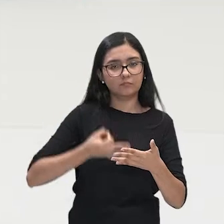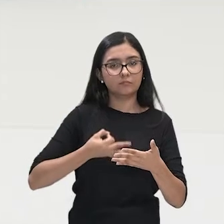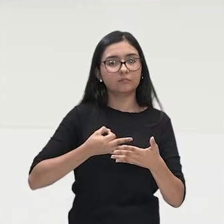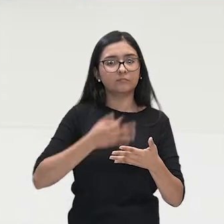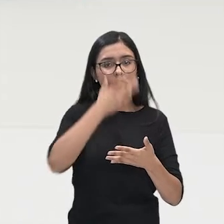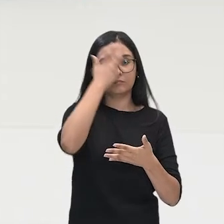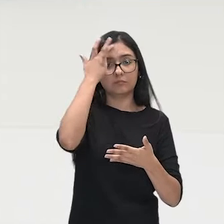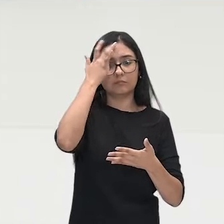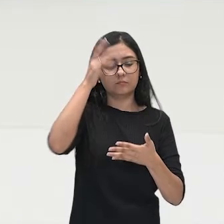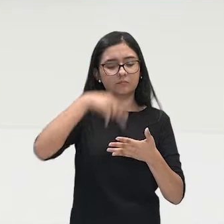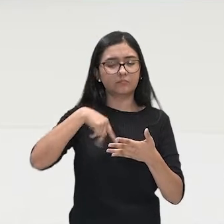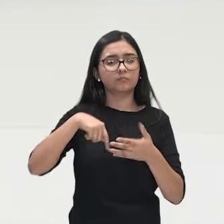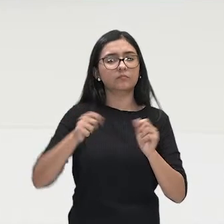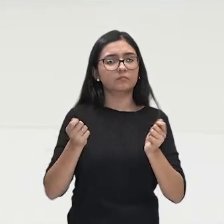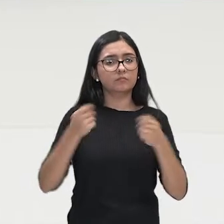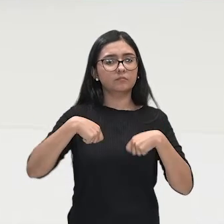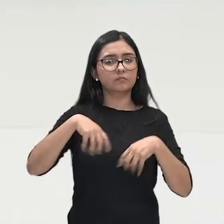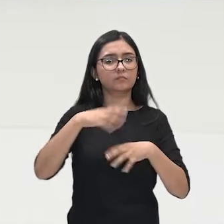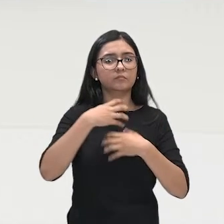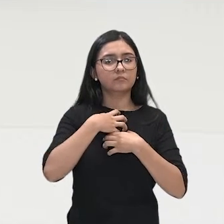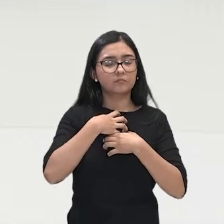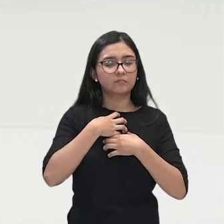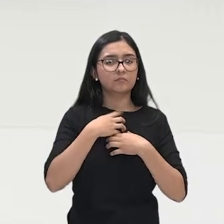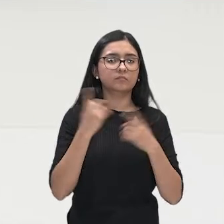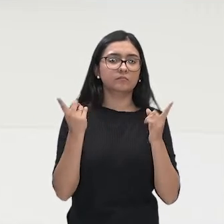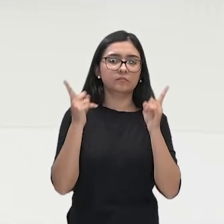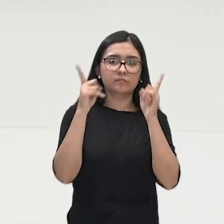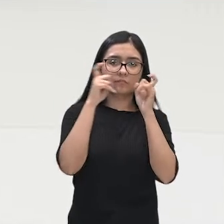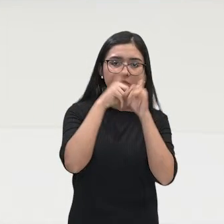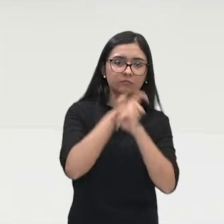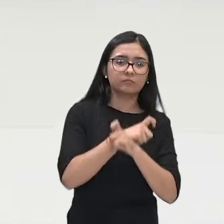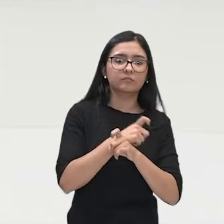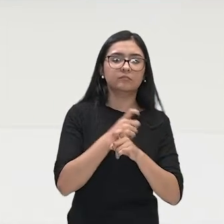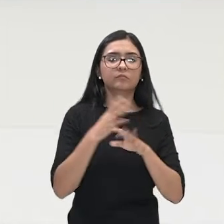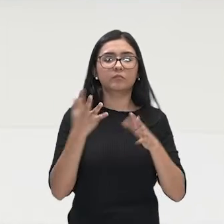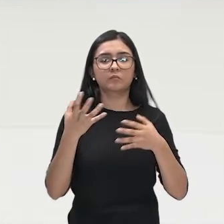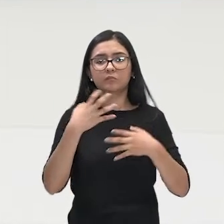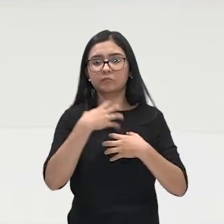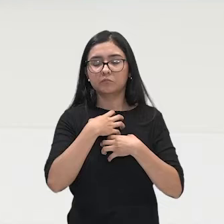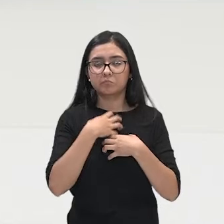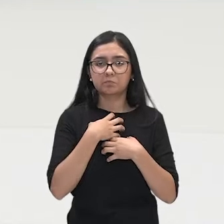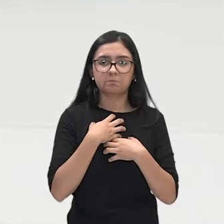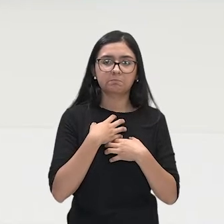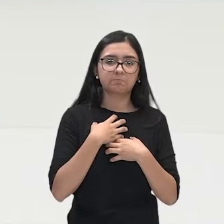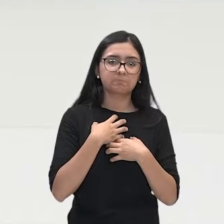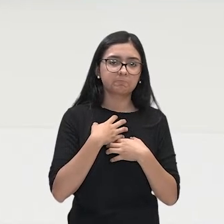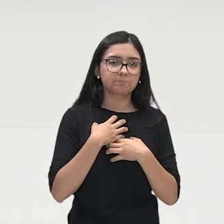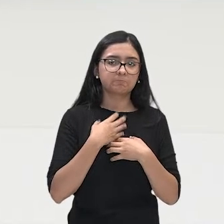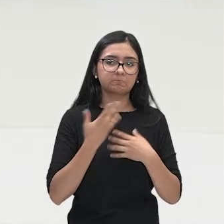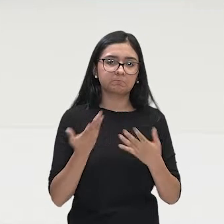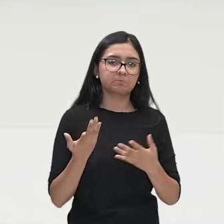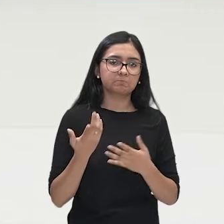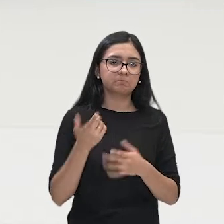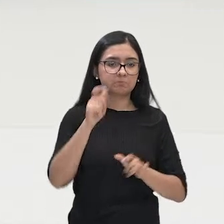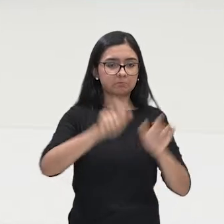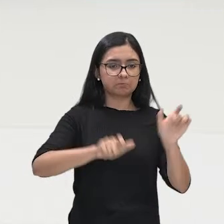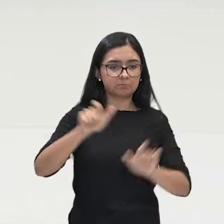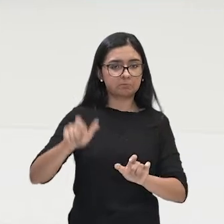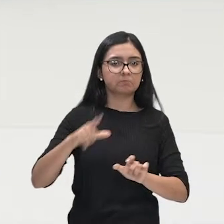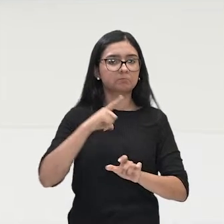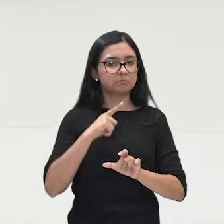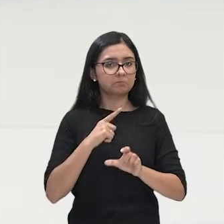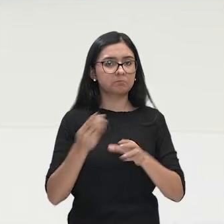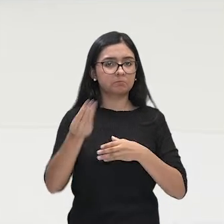possa sentir a dificuldade daquele, ou o sentimento da pessoa que está envolvida